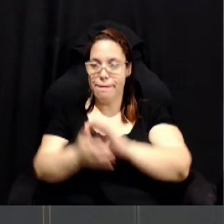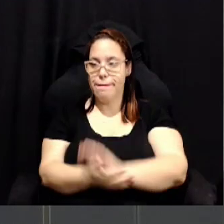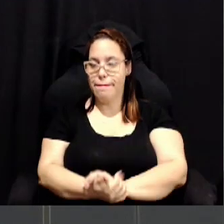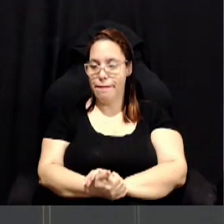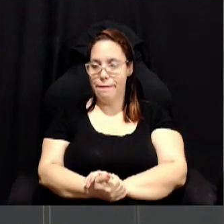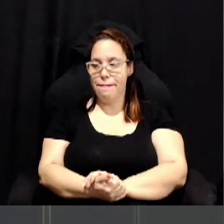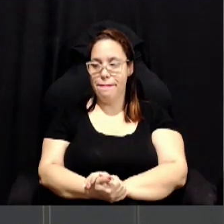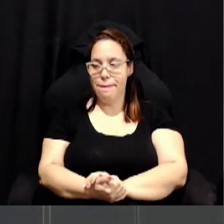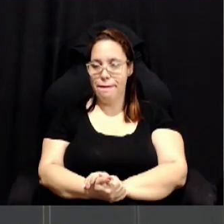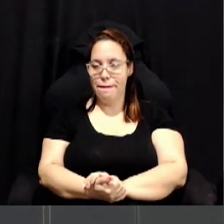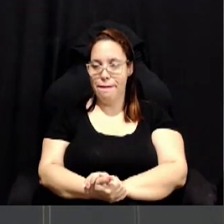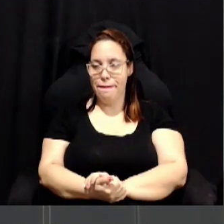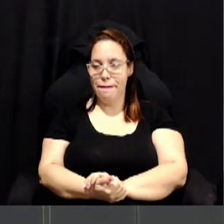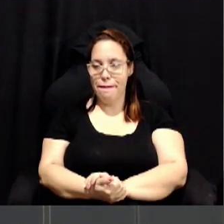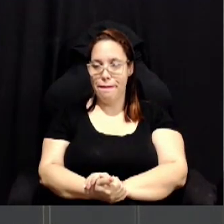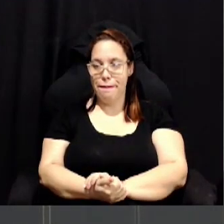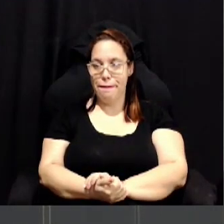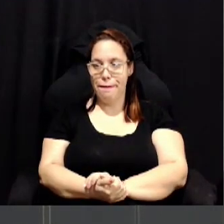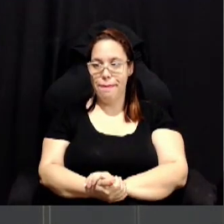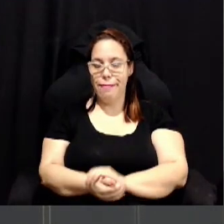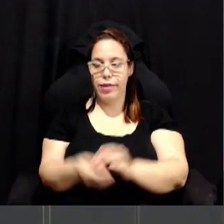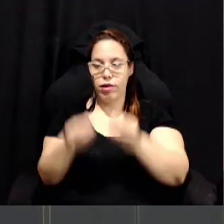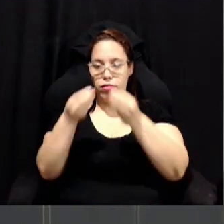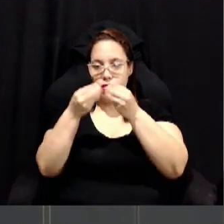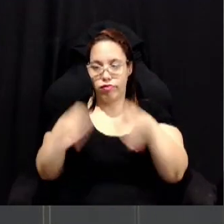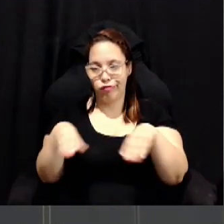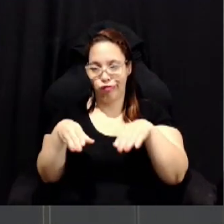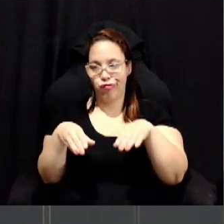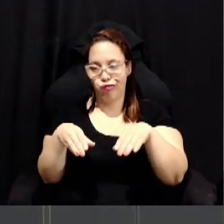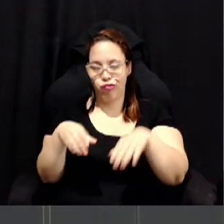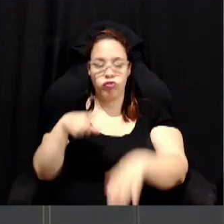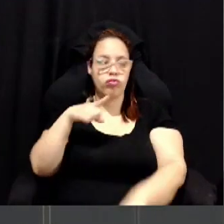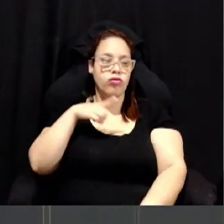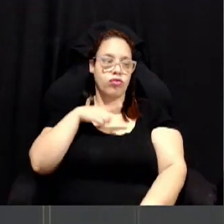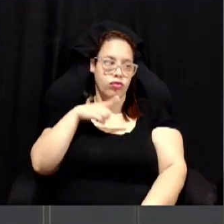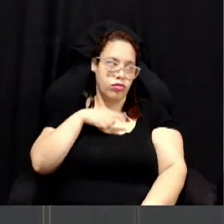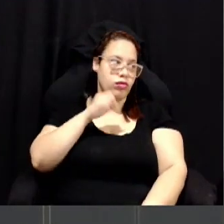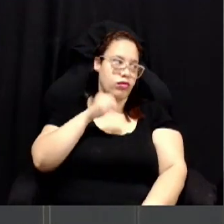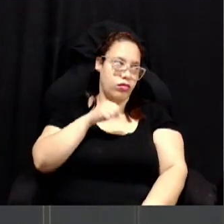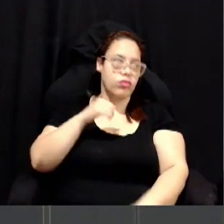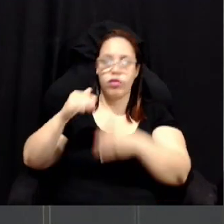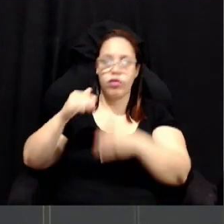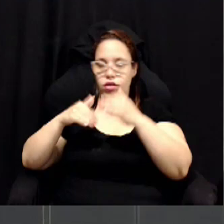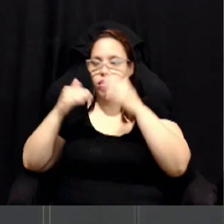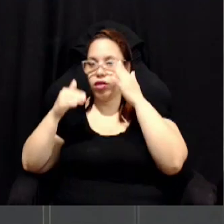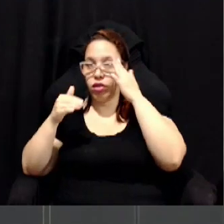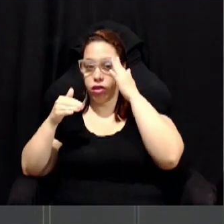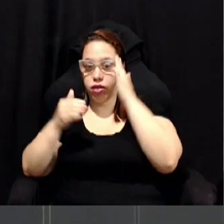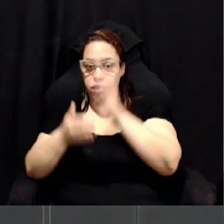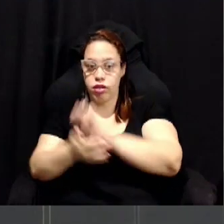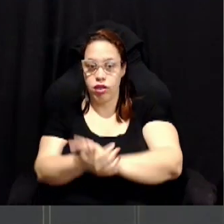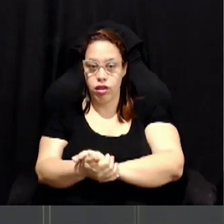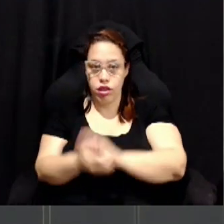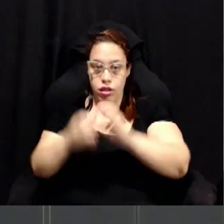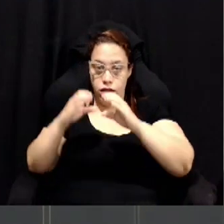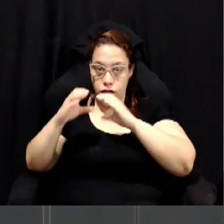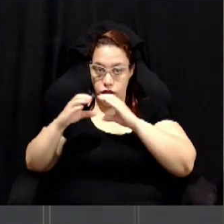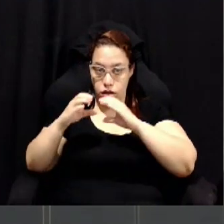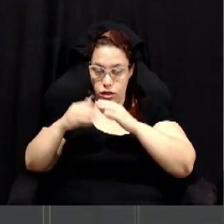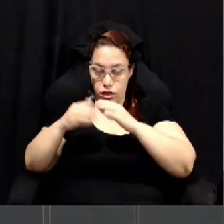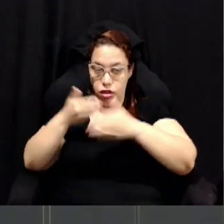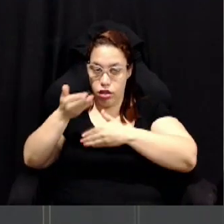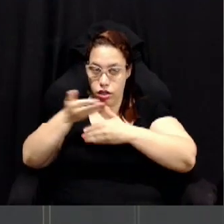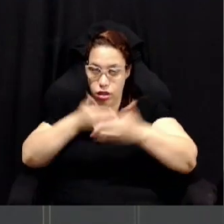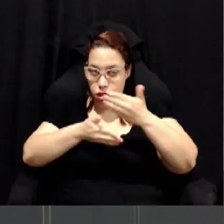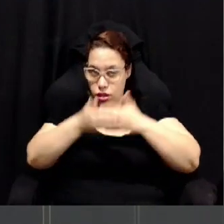eles têm muito prejuízo, né? E a minha filha teve muitos avanços na comunicação alternativa, na questão da interação social, e